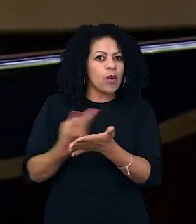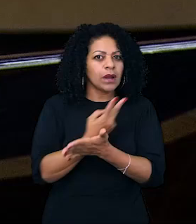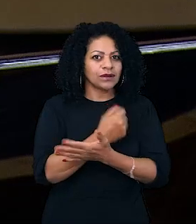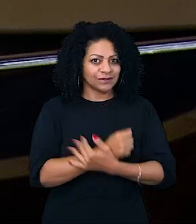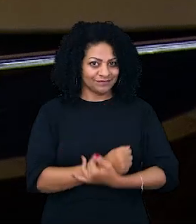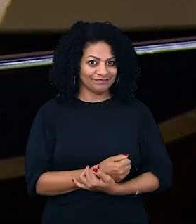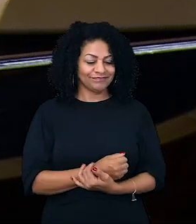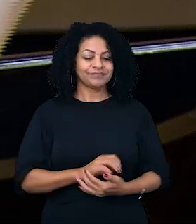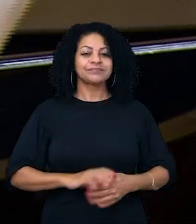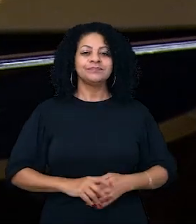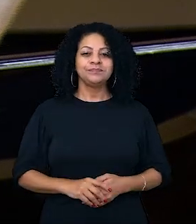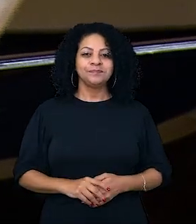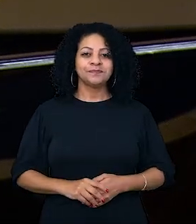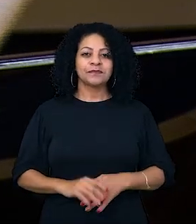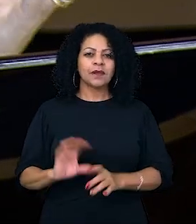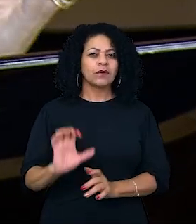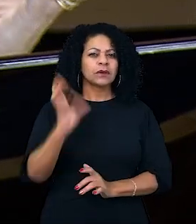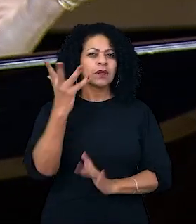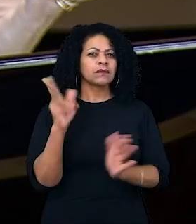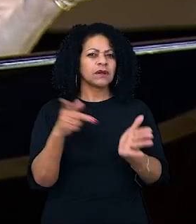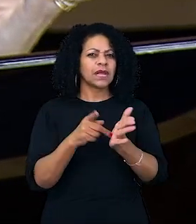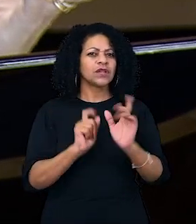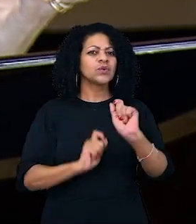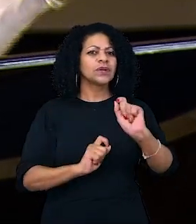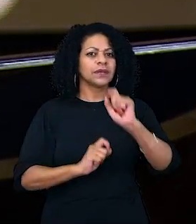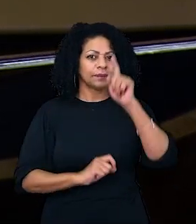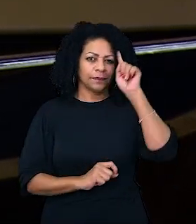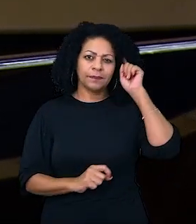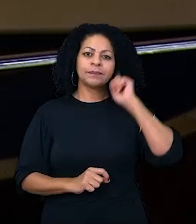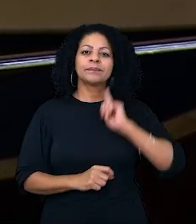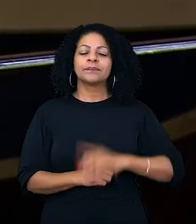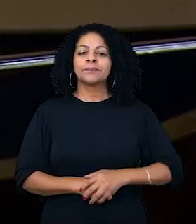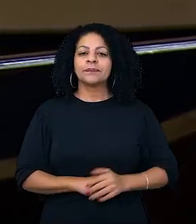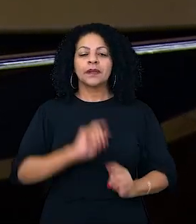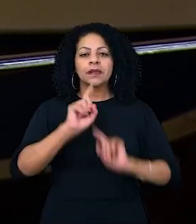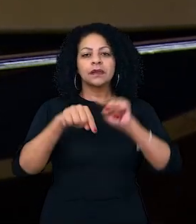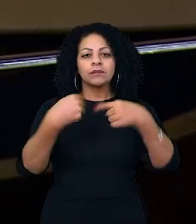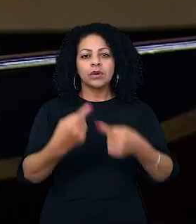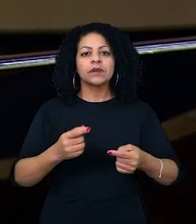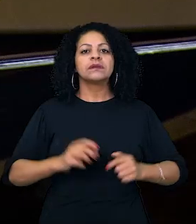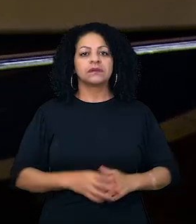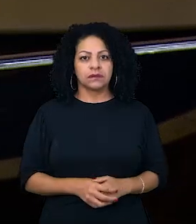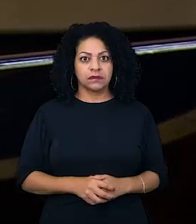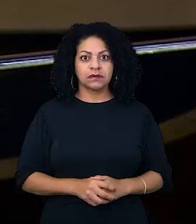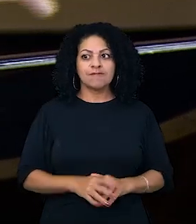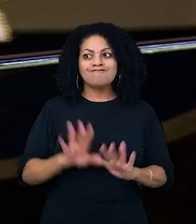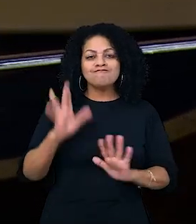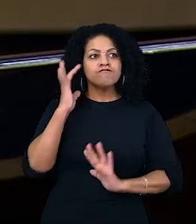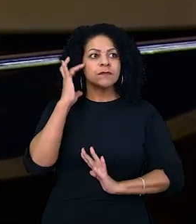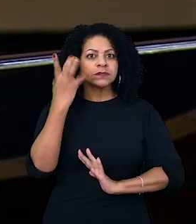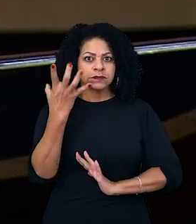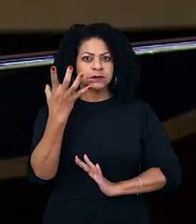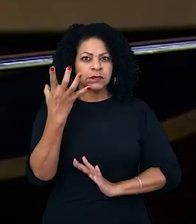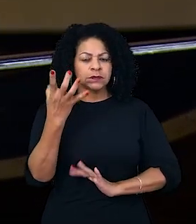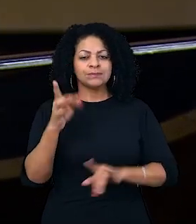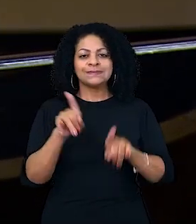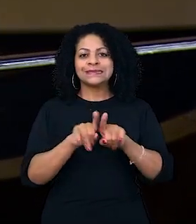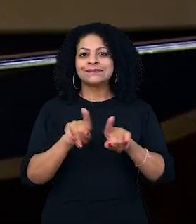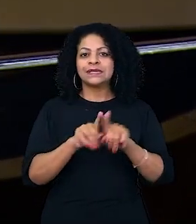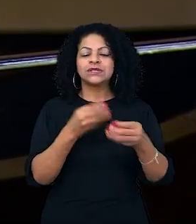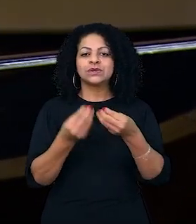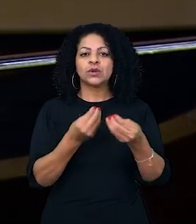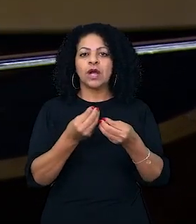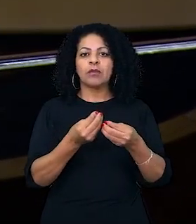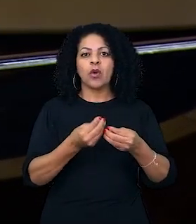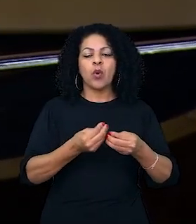que acontece na IRIDE originária? Após a contestação, vem a decisão de